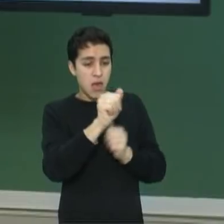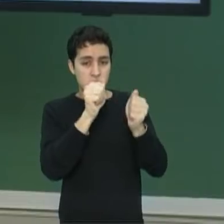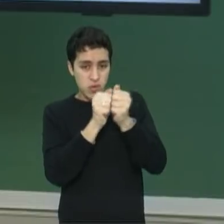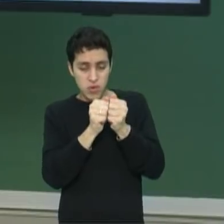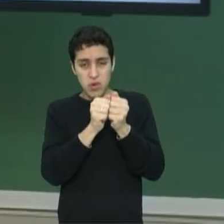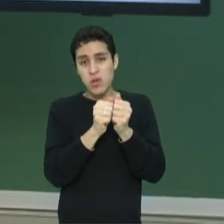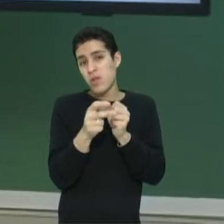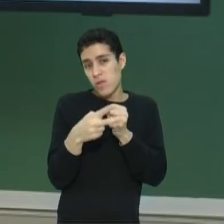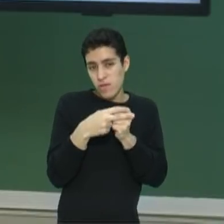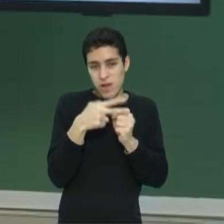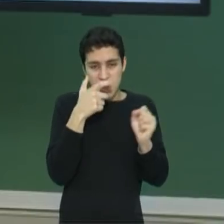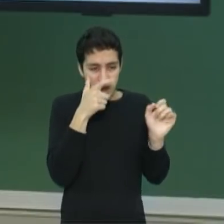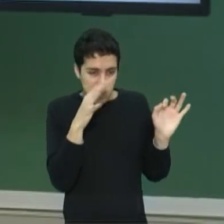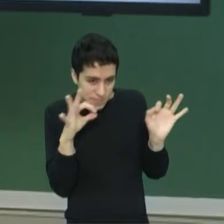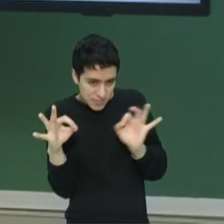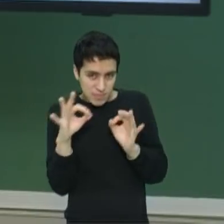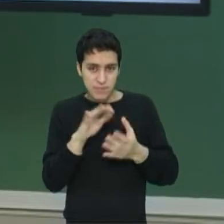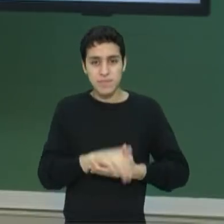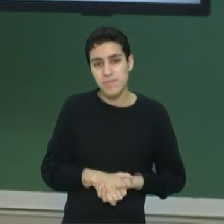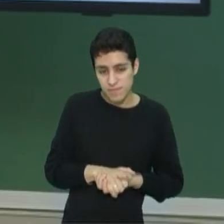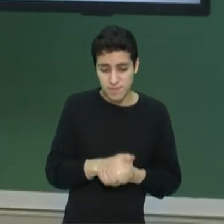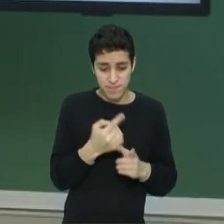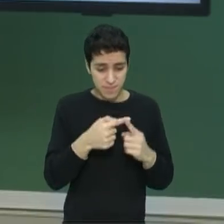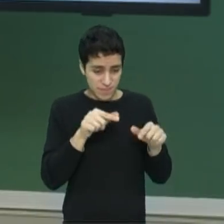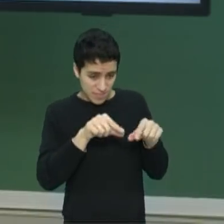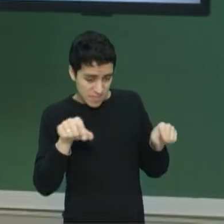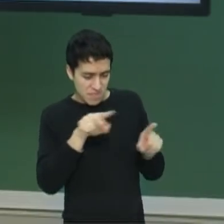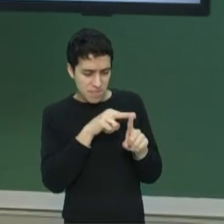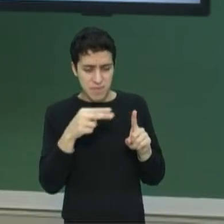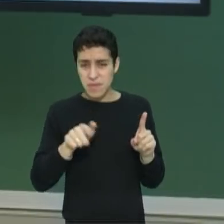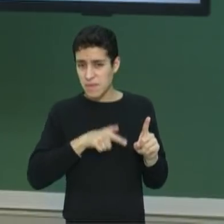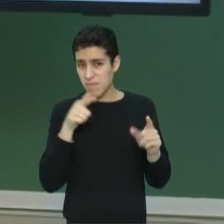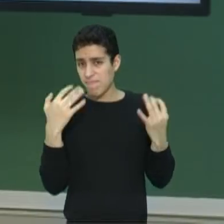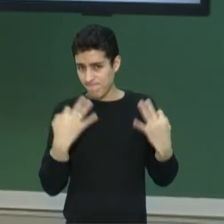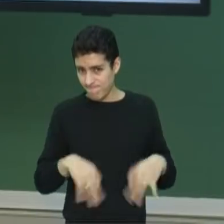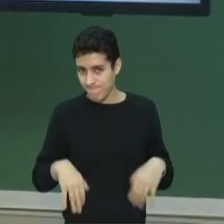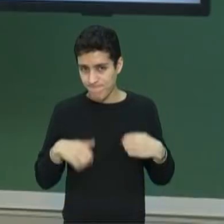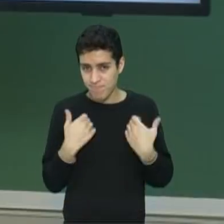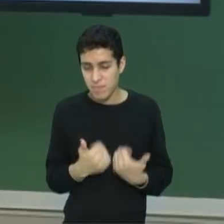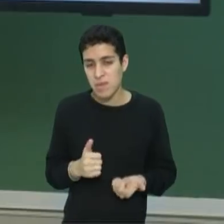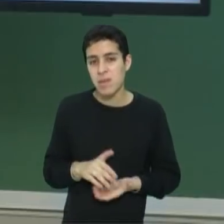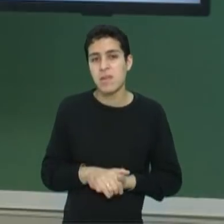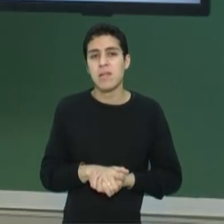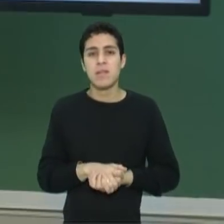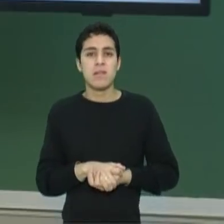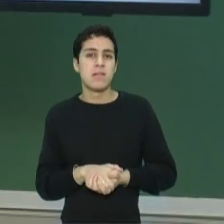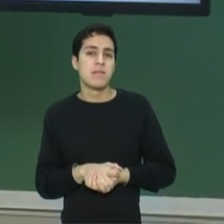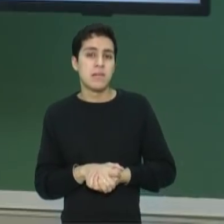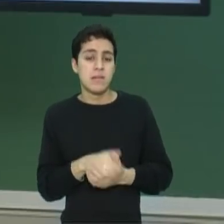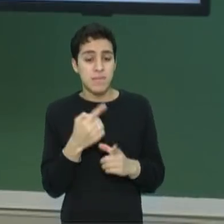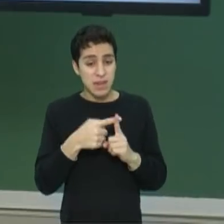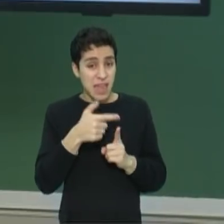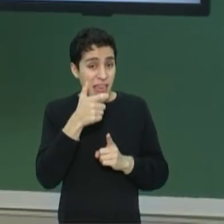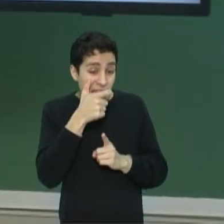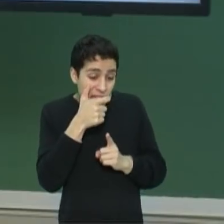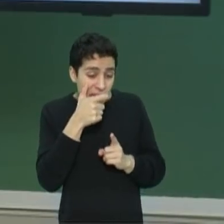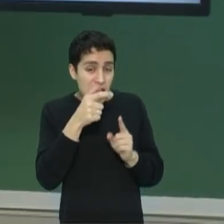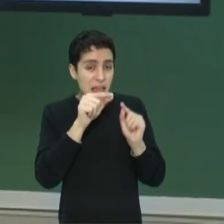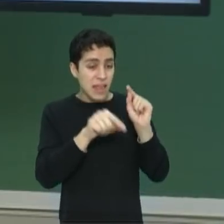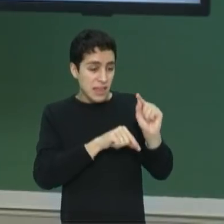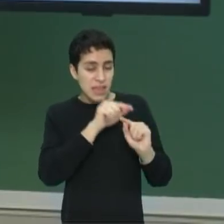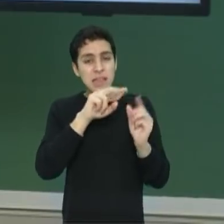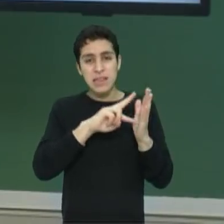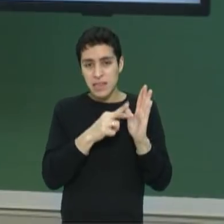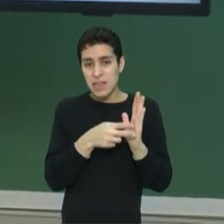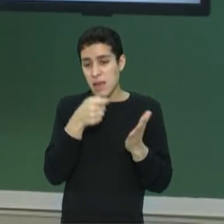verbo assistir ali, tem que estar presente na frase para que a frase esteja do ponto de vista gramatical correto. Né? Por quê? Porque assistir no sentido de presenciar exige